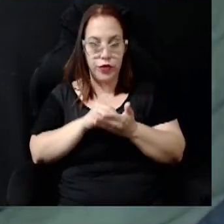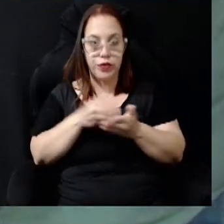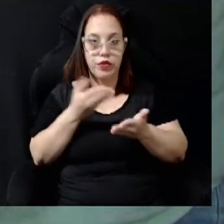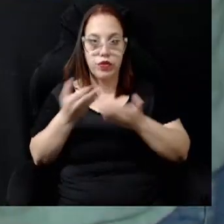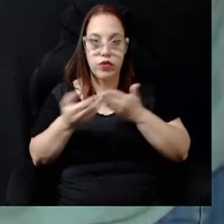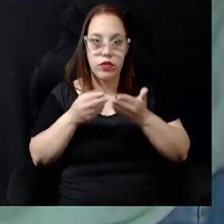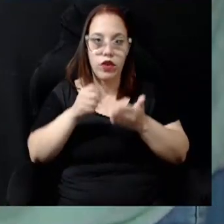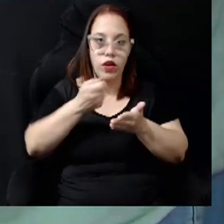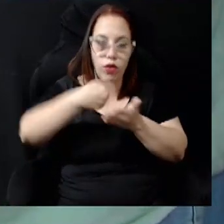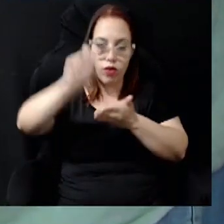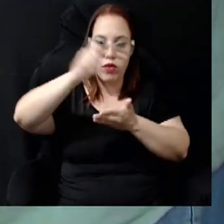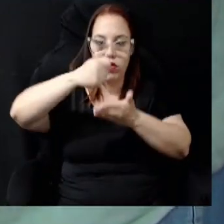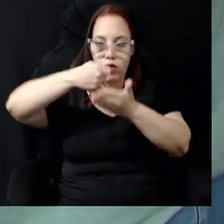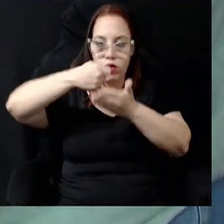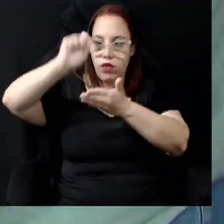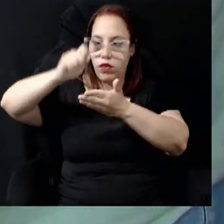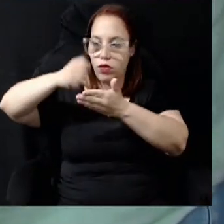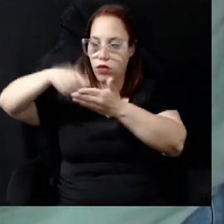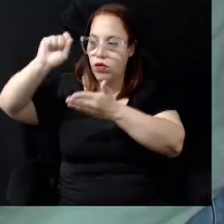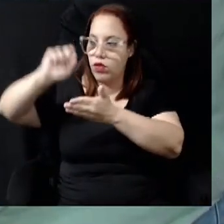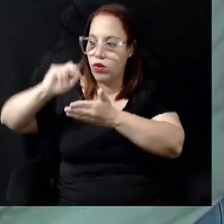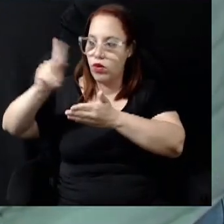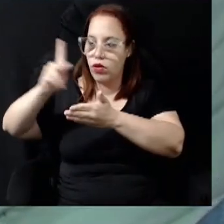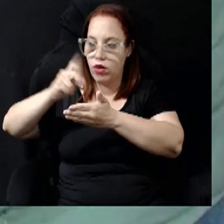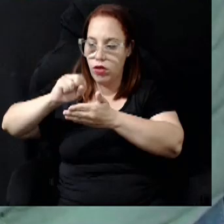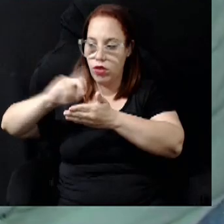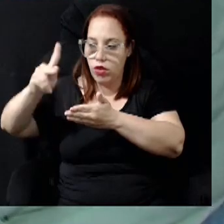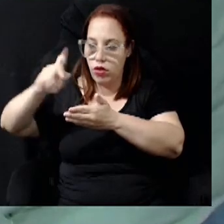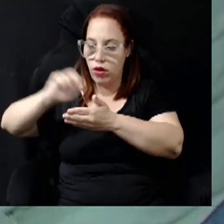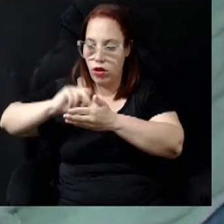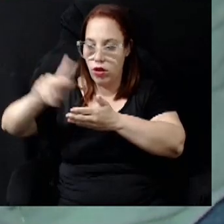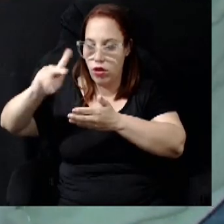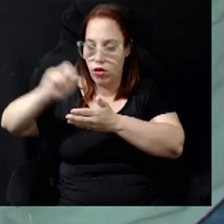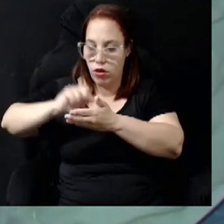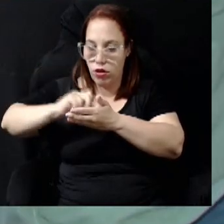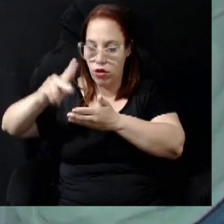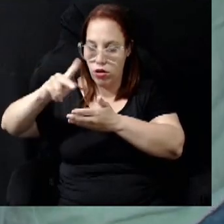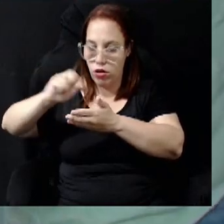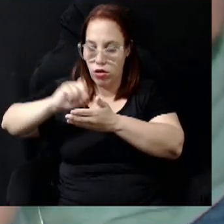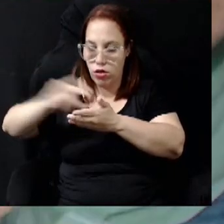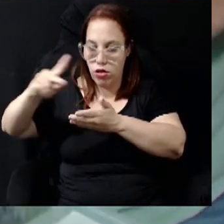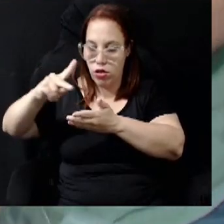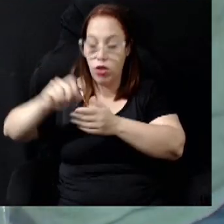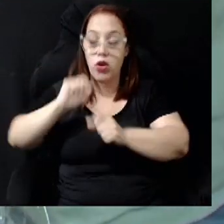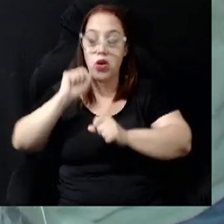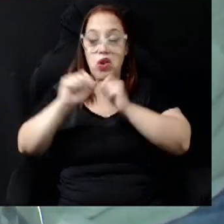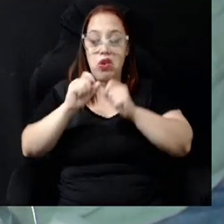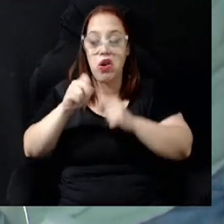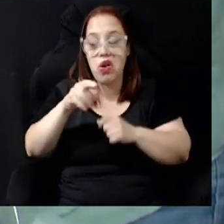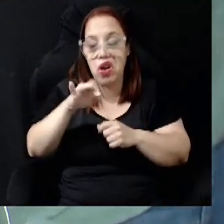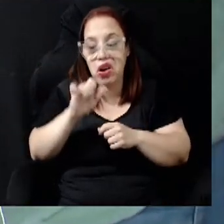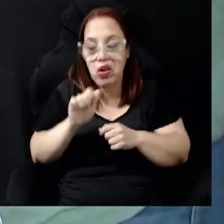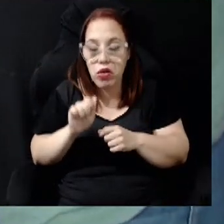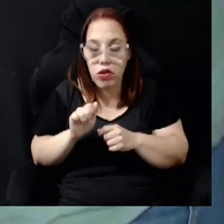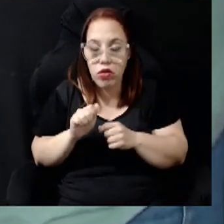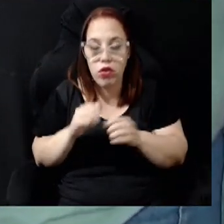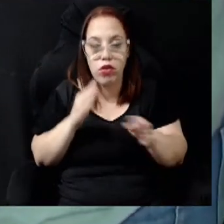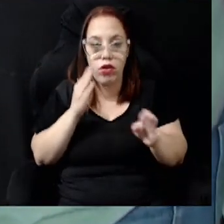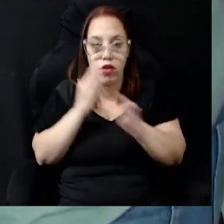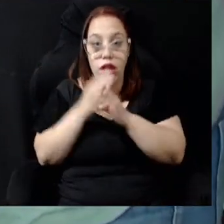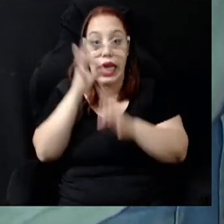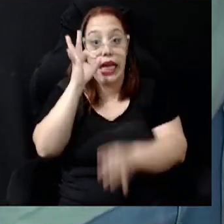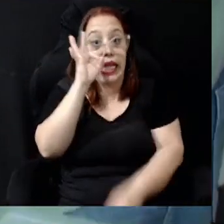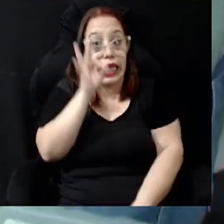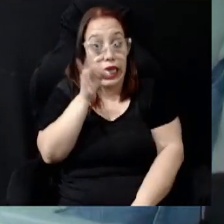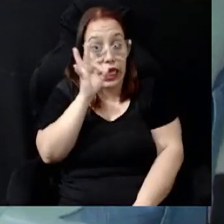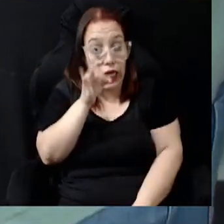ticando qual é a escola e qual é a urna. Então, a mídia tem que coincidir exatamente